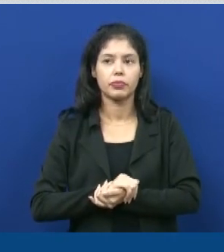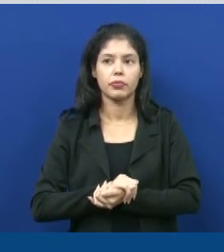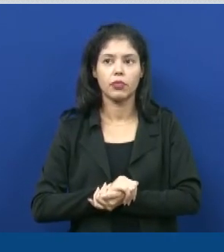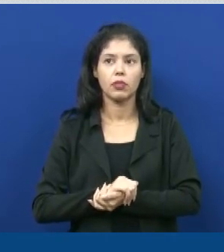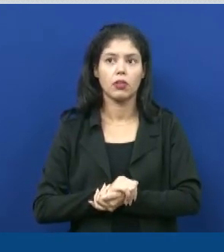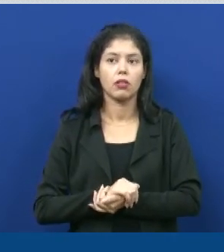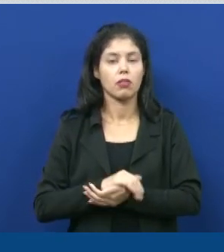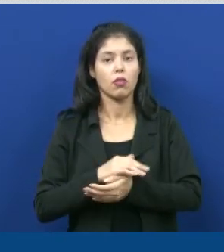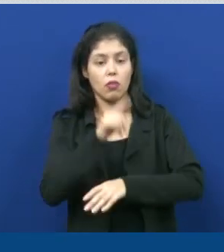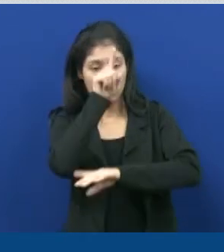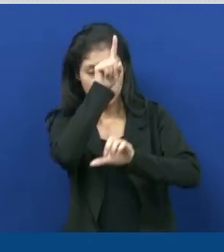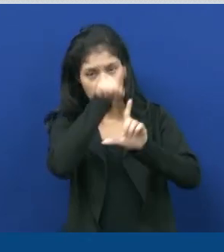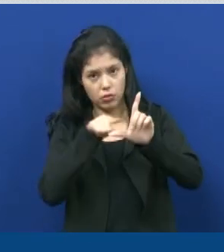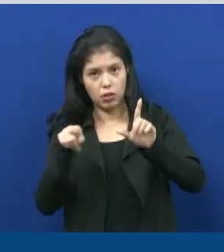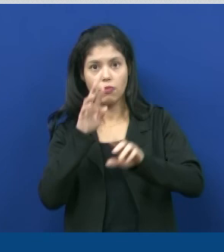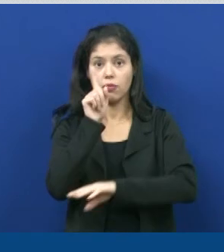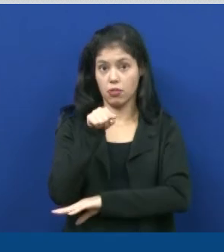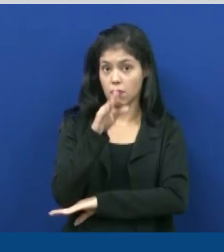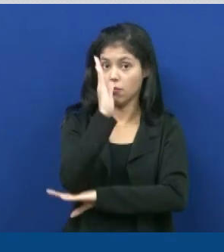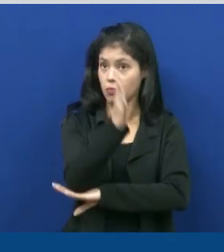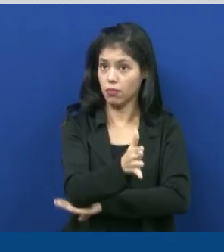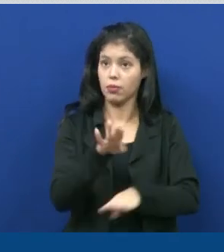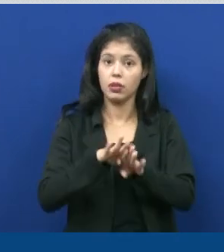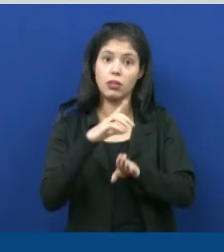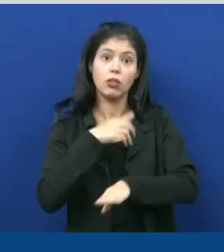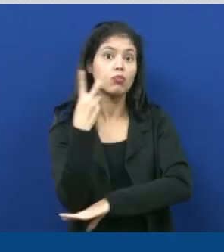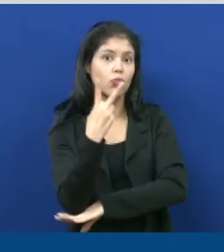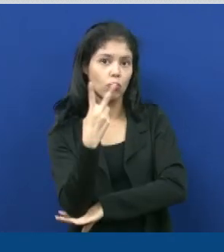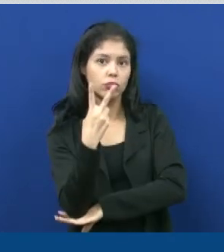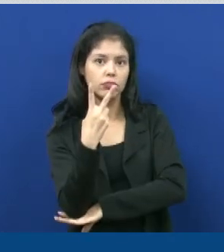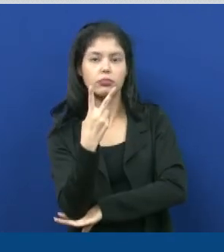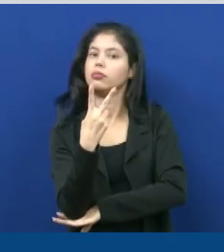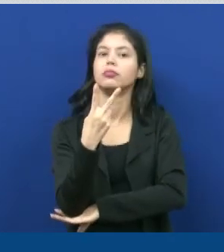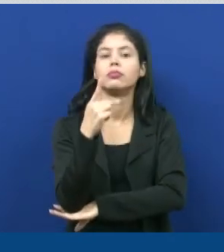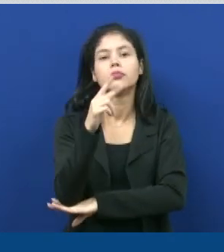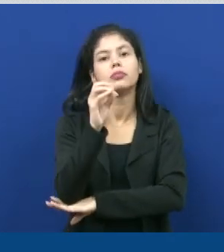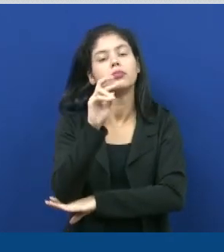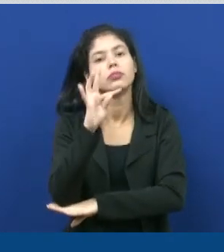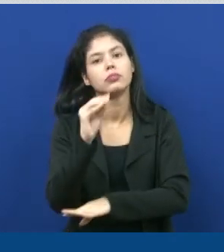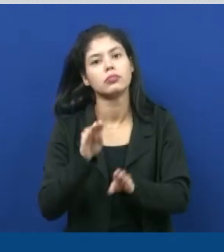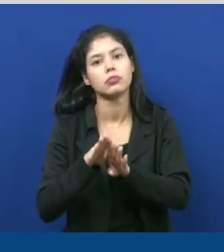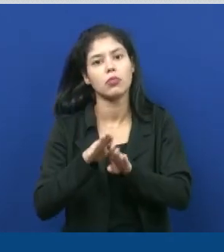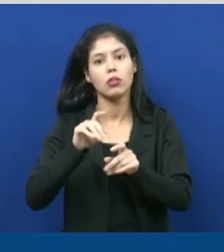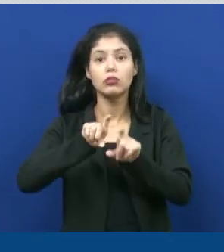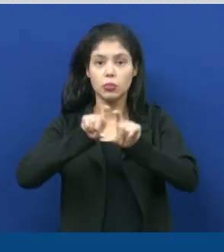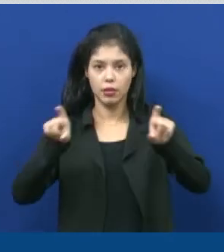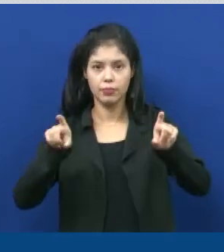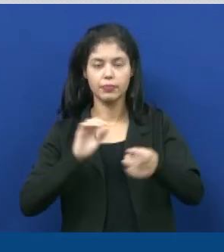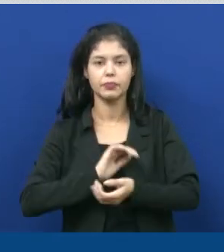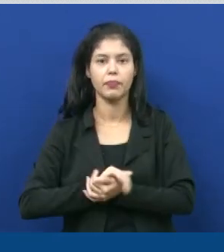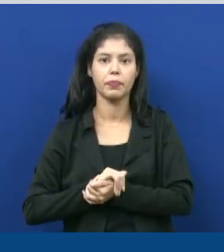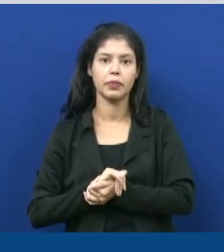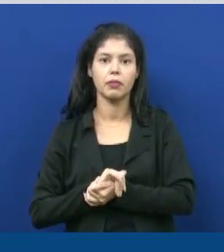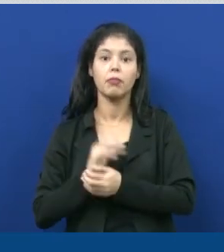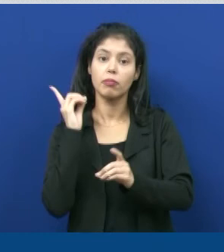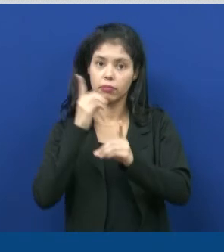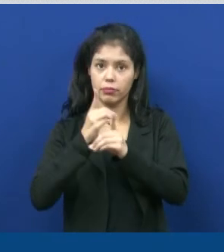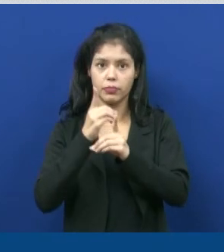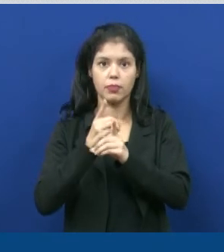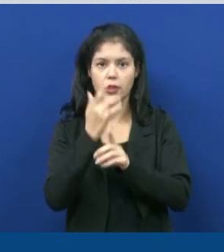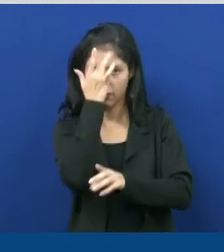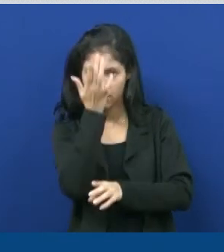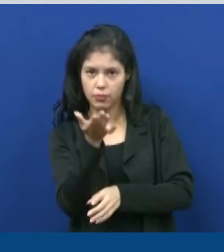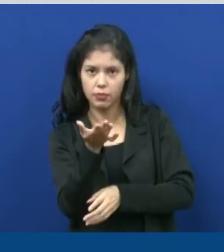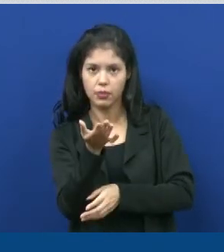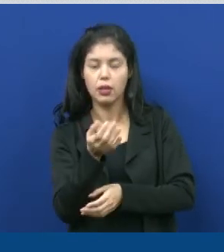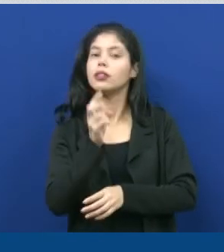Como o gráfico é uma reta, basta obter dois pontos e ligá-los com o auxílio de uma régua. Para encontrar esses pontos, a forma mais